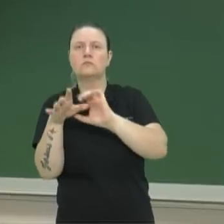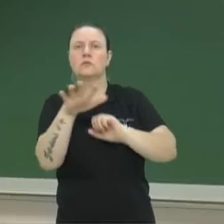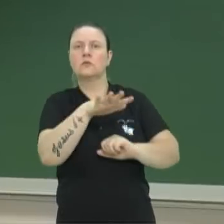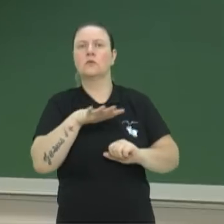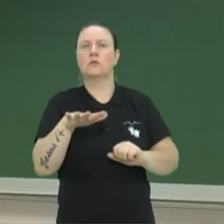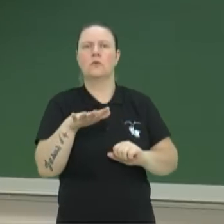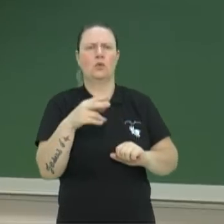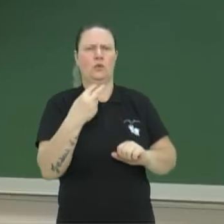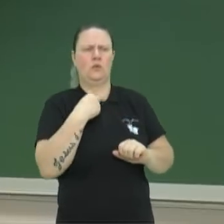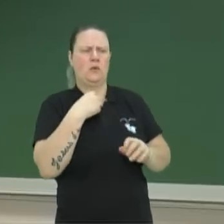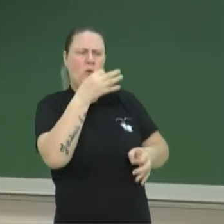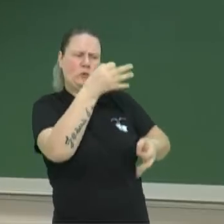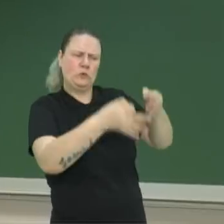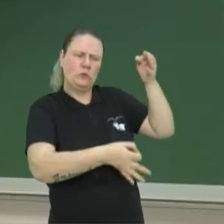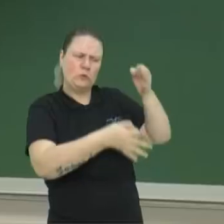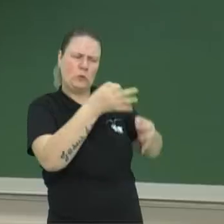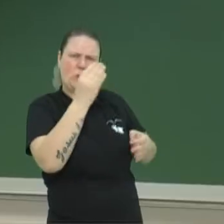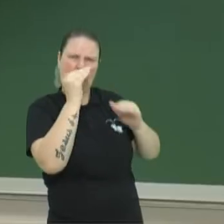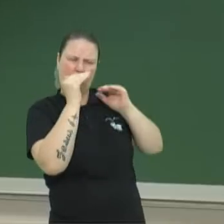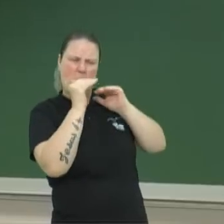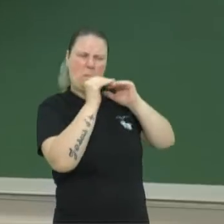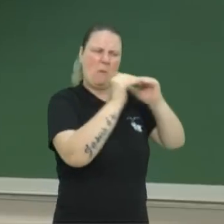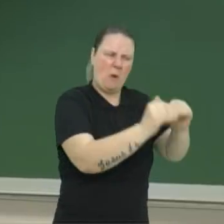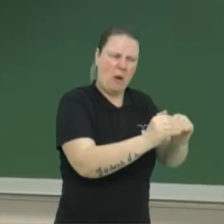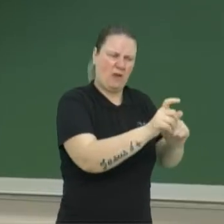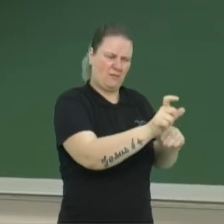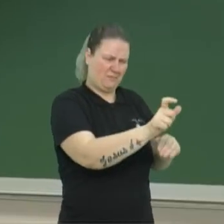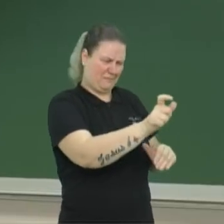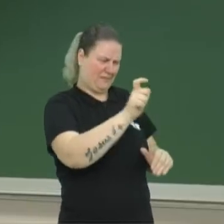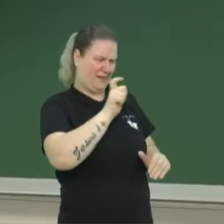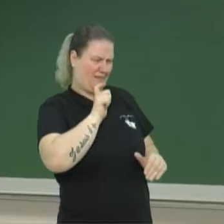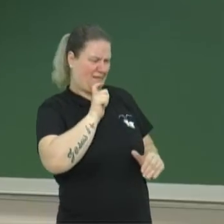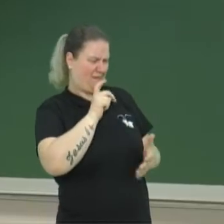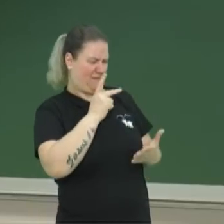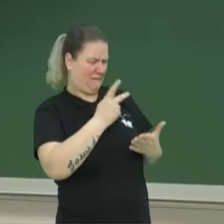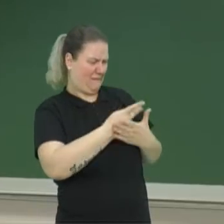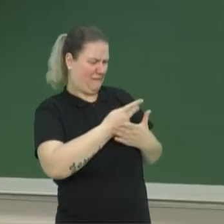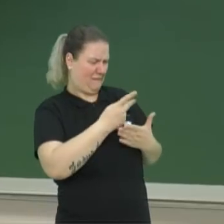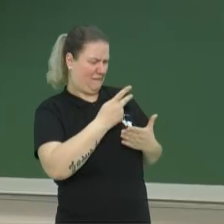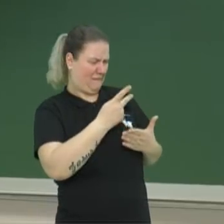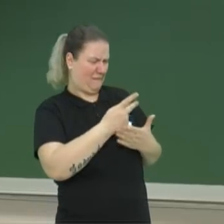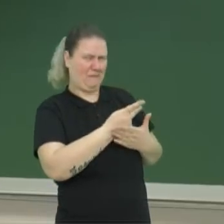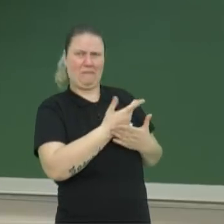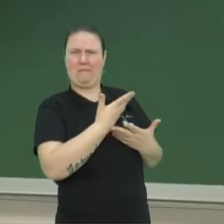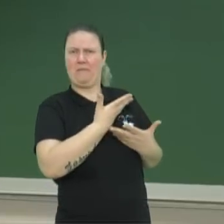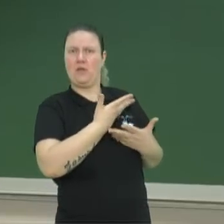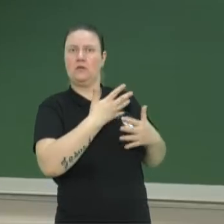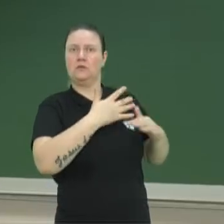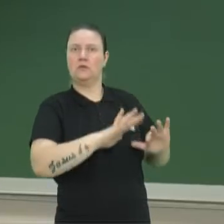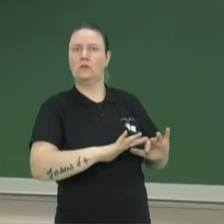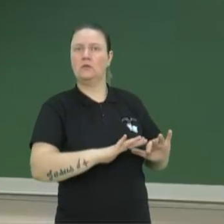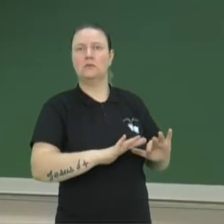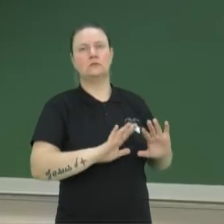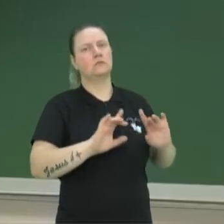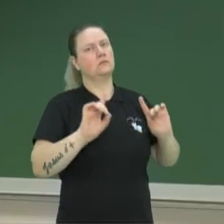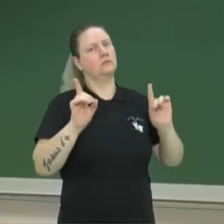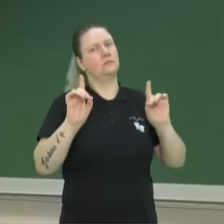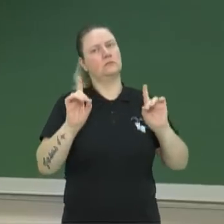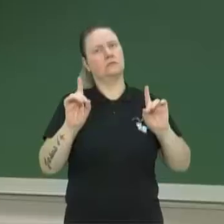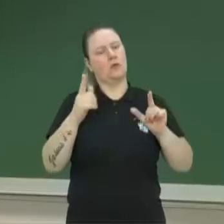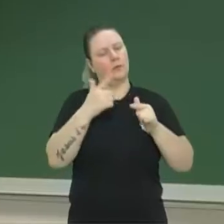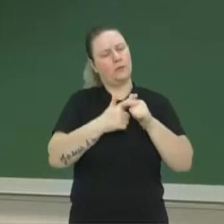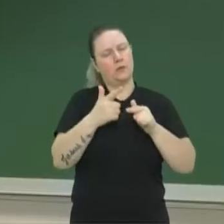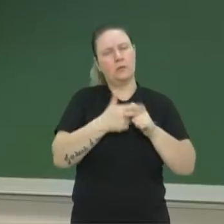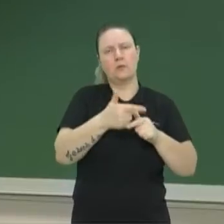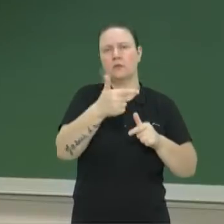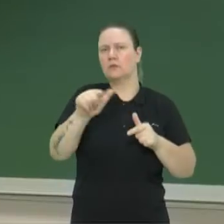ficar julgando o outro, né? Se alguém diz alguma coisa lá de uma forma que não é a nossa realidade, não tem